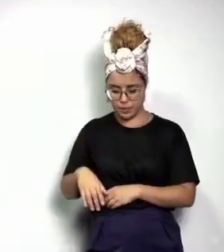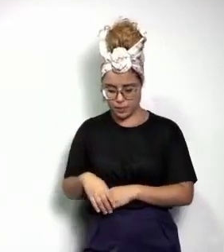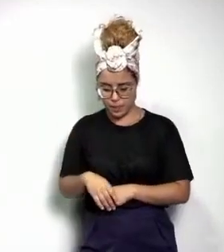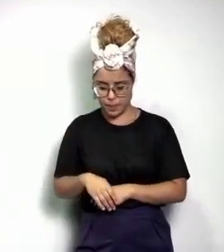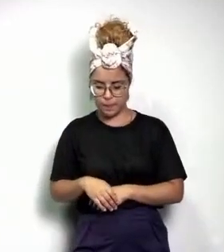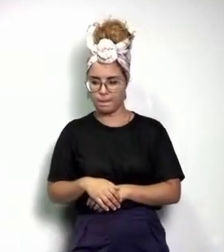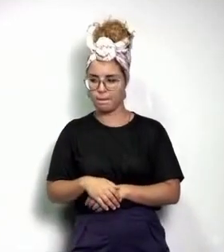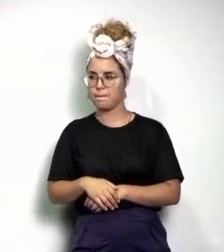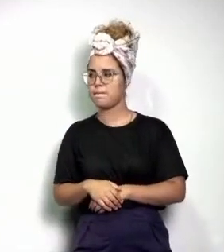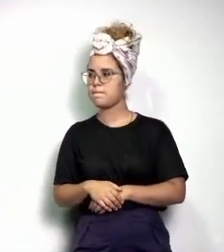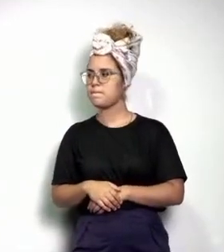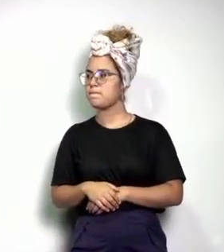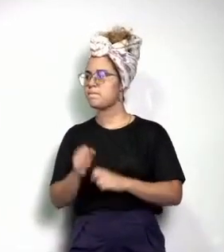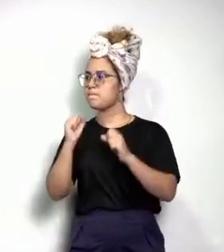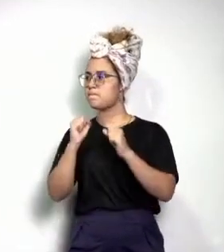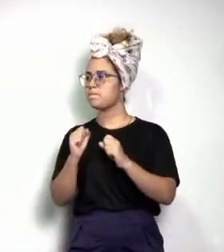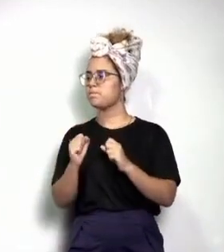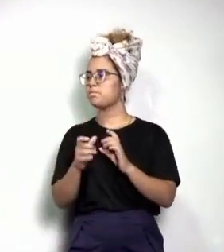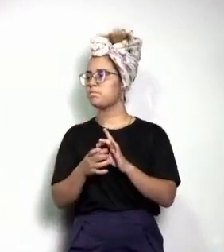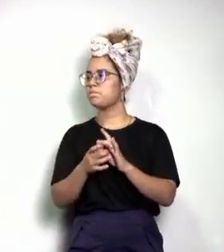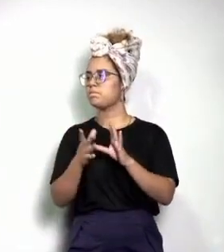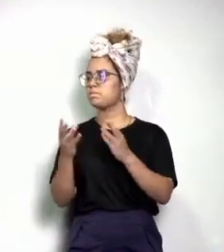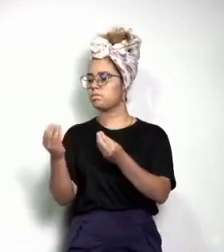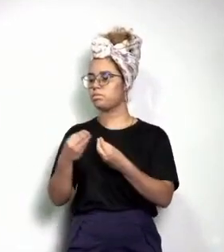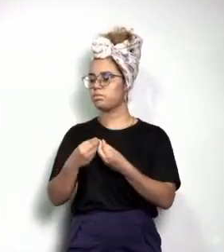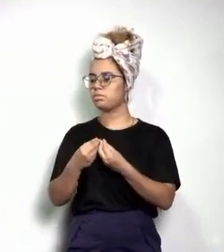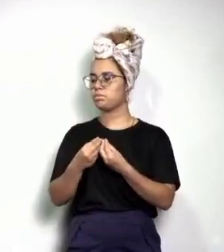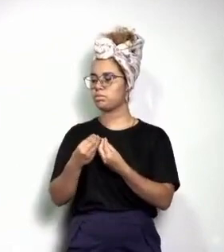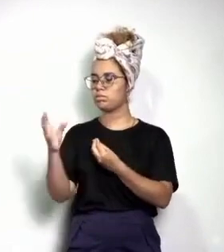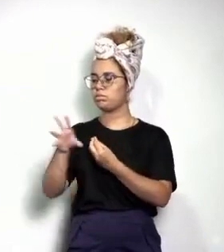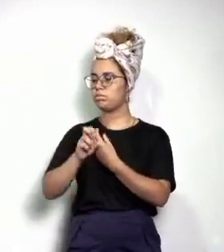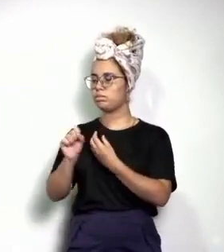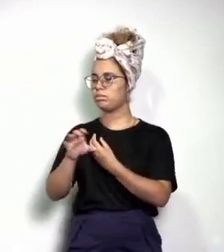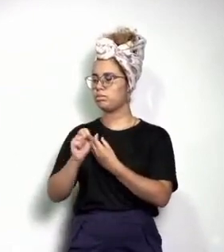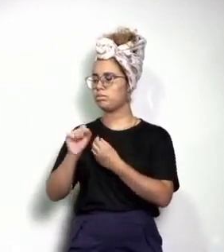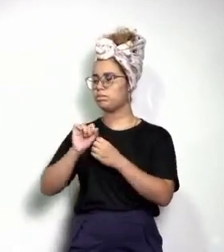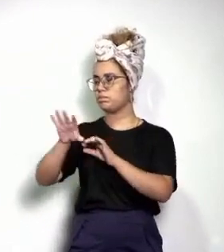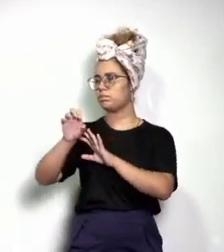Bom, podem tirar o receptor, o transmissor, aliás.